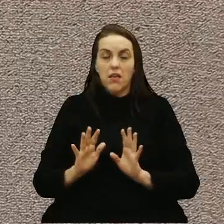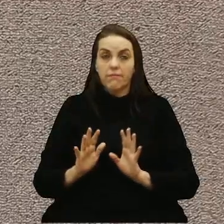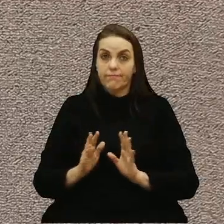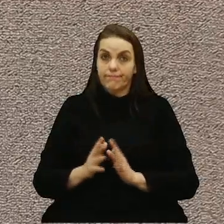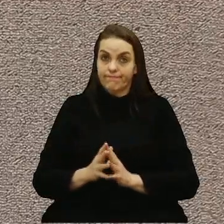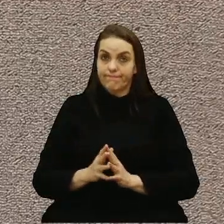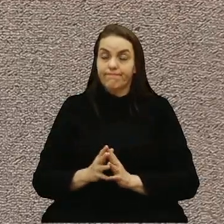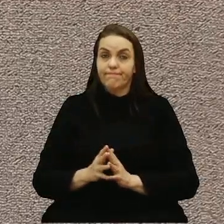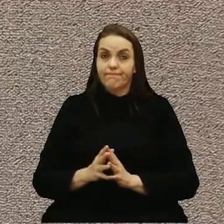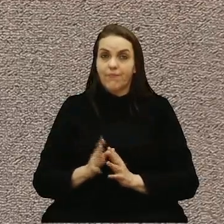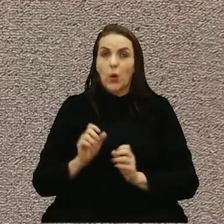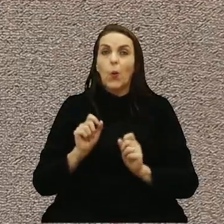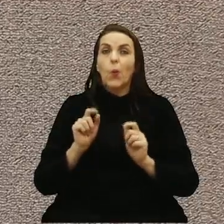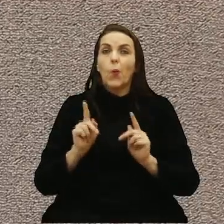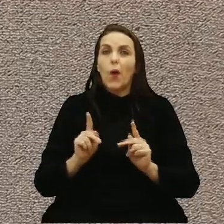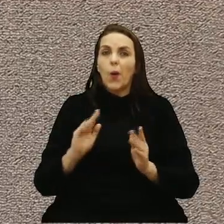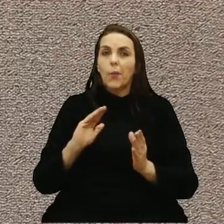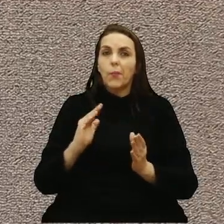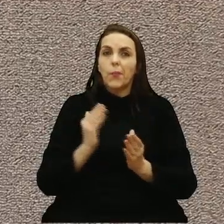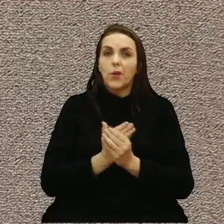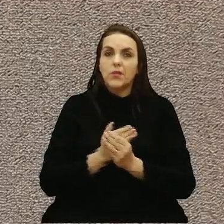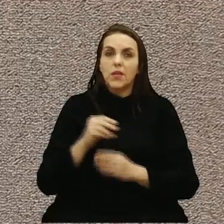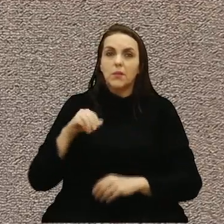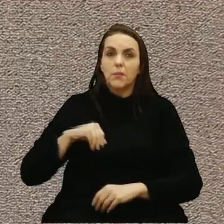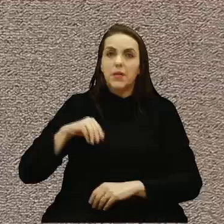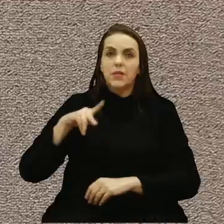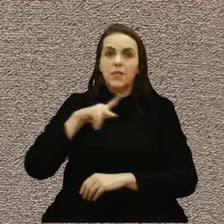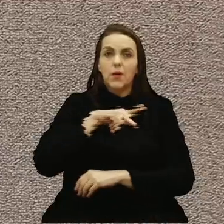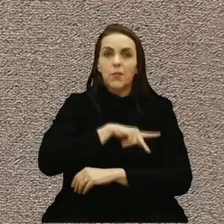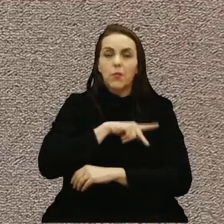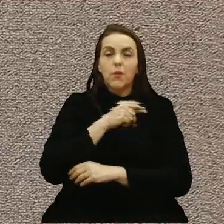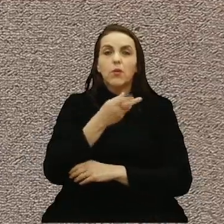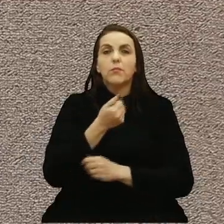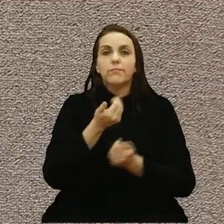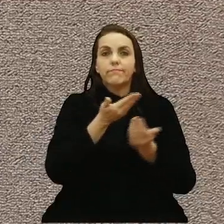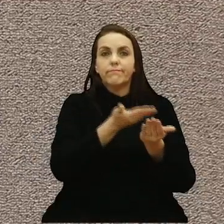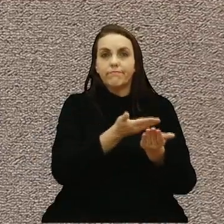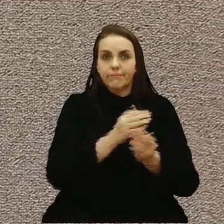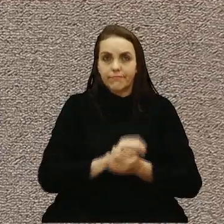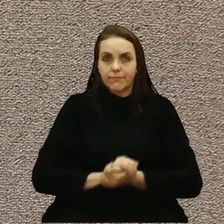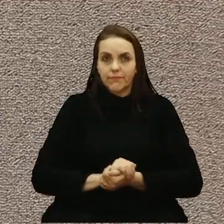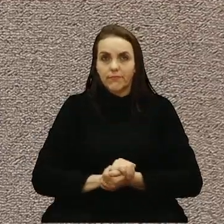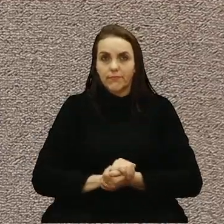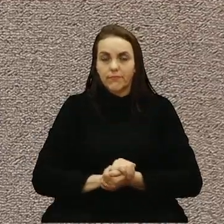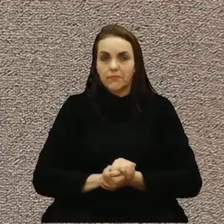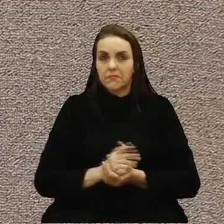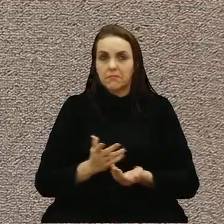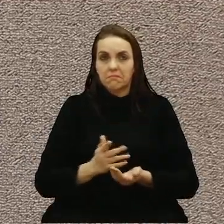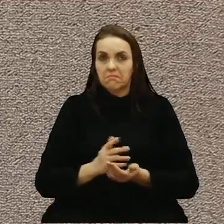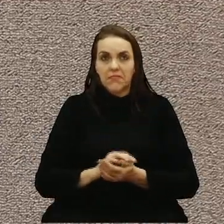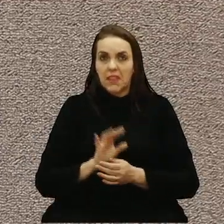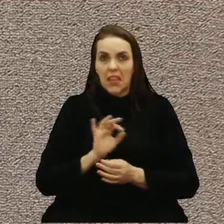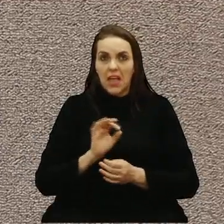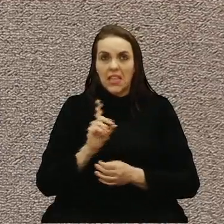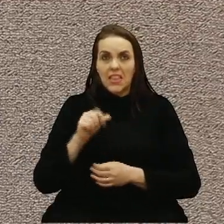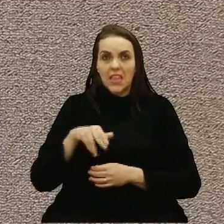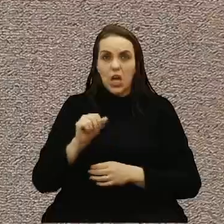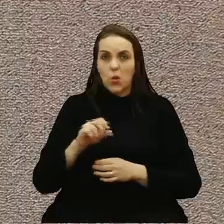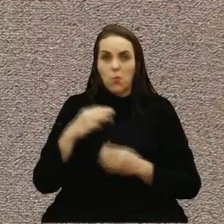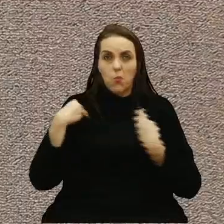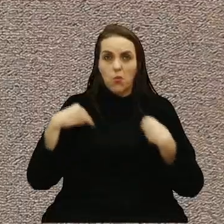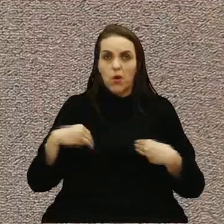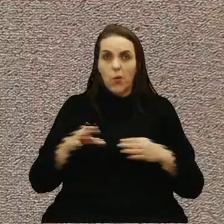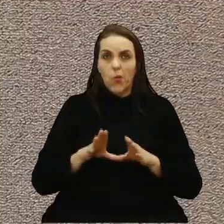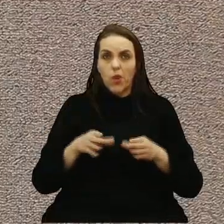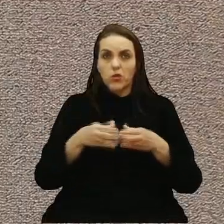E qual foi o processo que o Ministério Público colocou em cima dessa senhora? Um dano moral coletivo, o mínimo, né? Porque